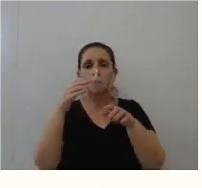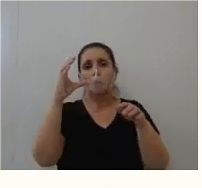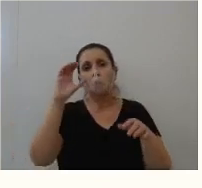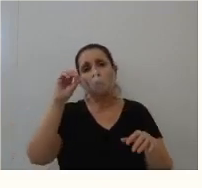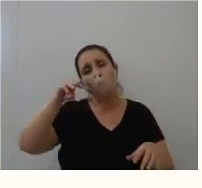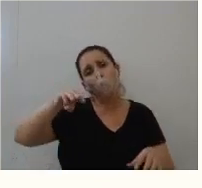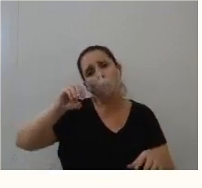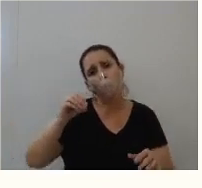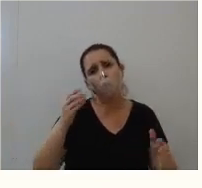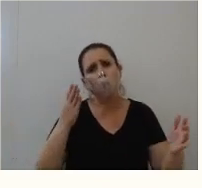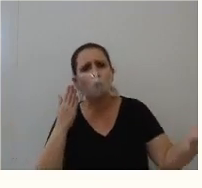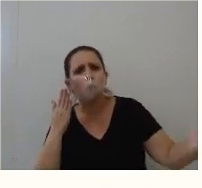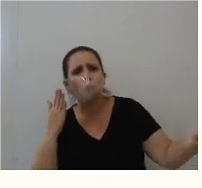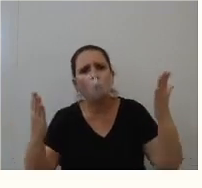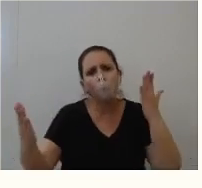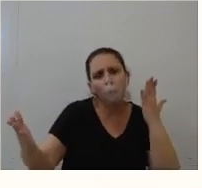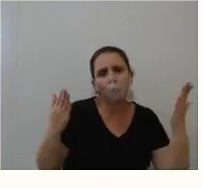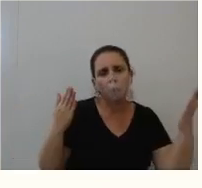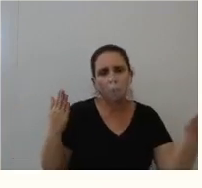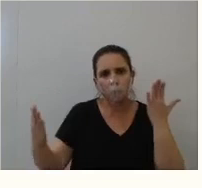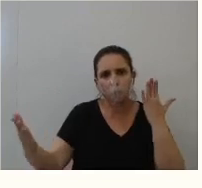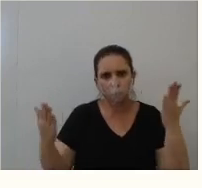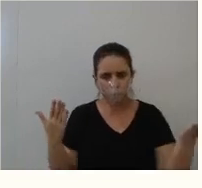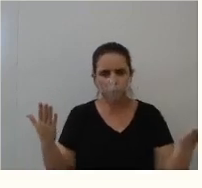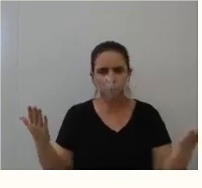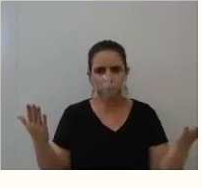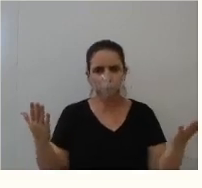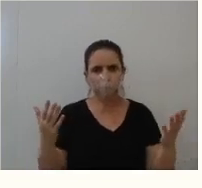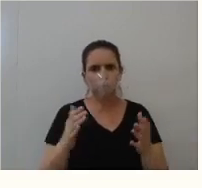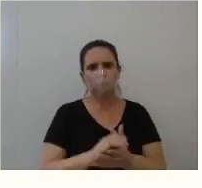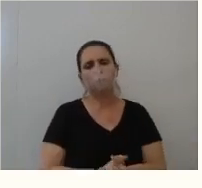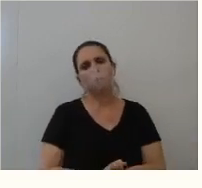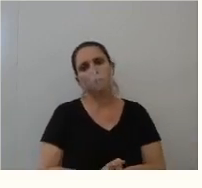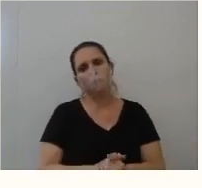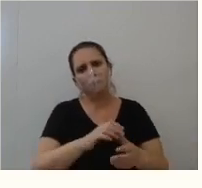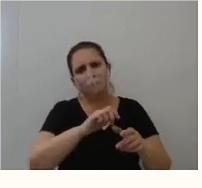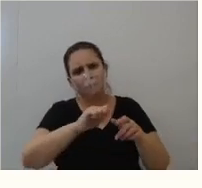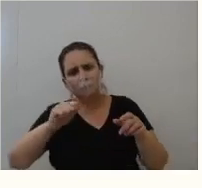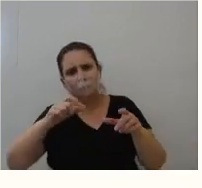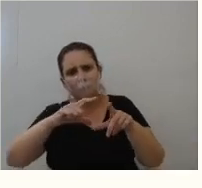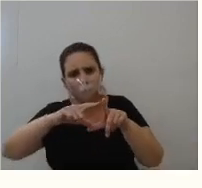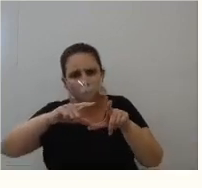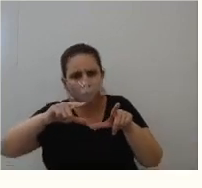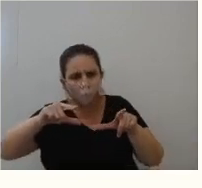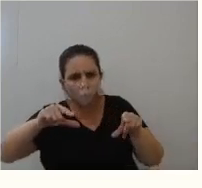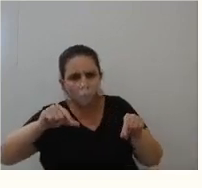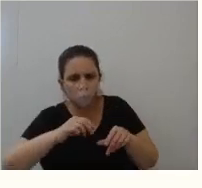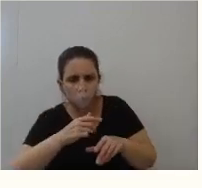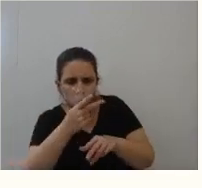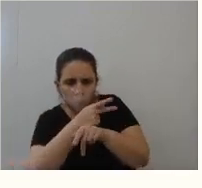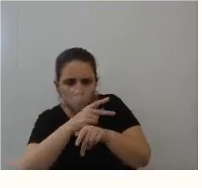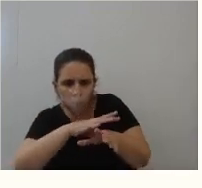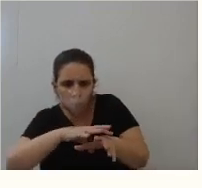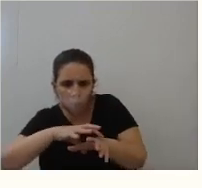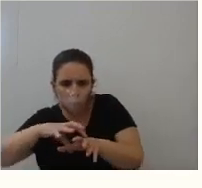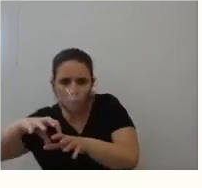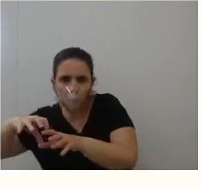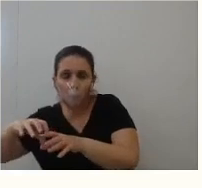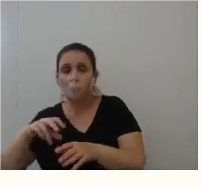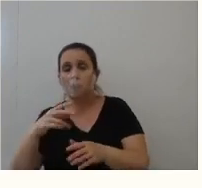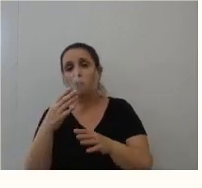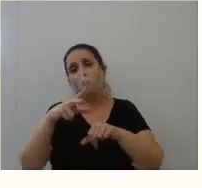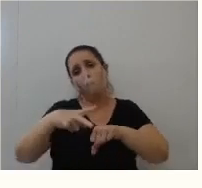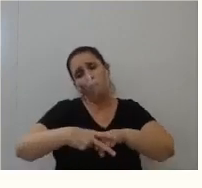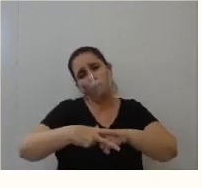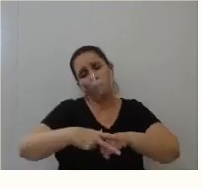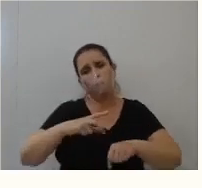pelo vento. Como uma folha era arrastada pelo vento. Perceba que o verbo não está aparecendo,